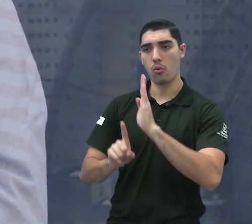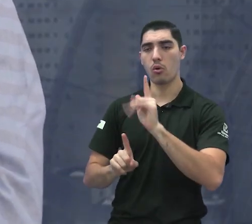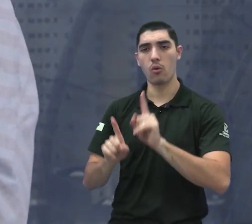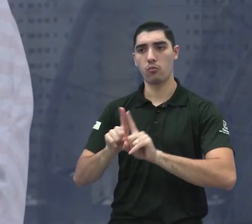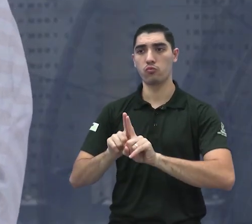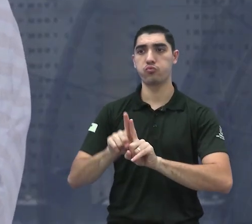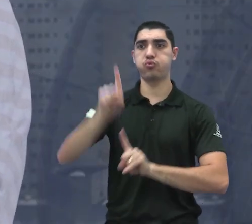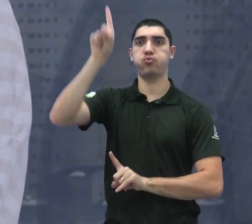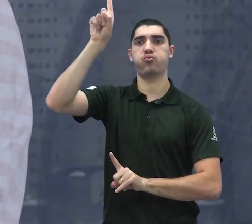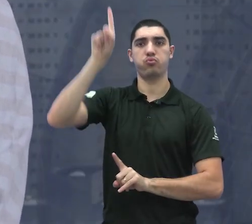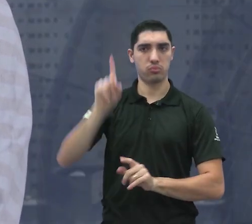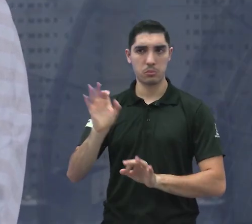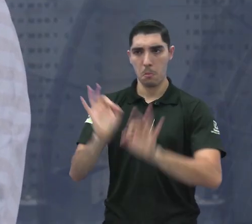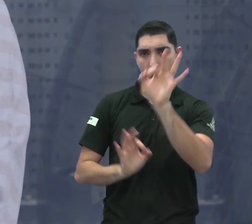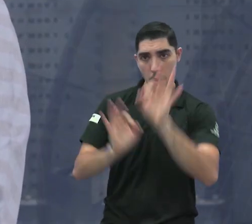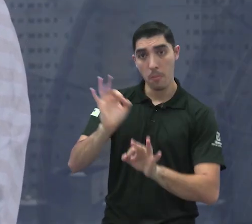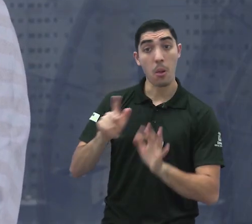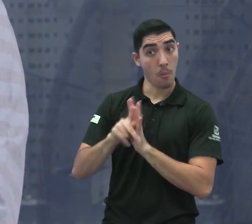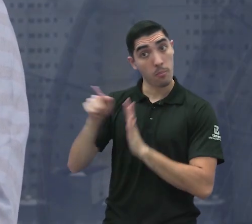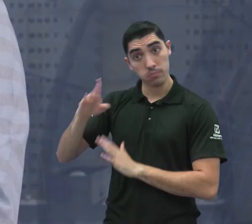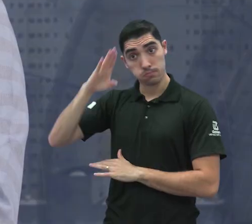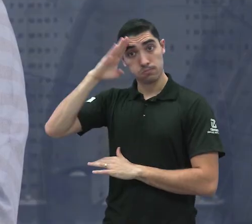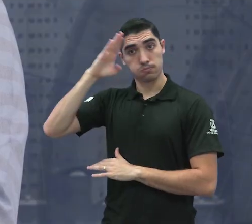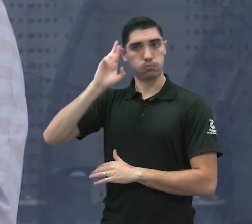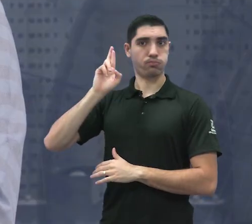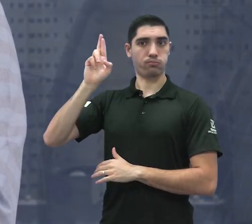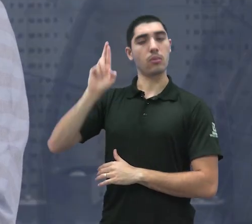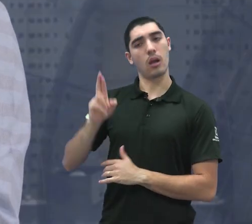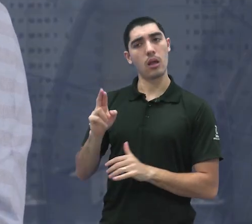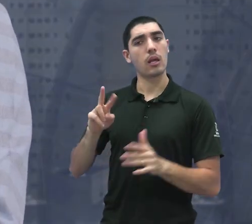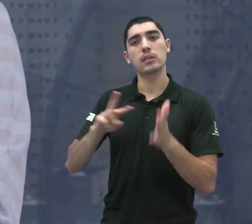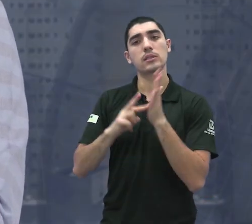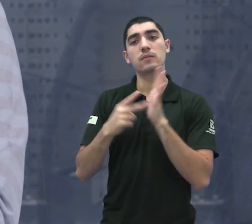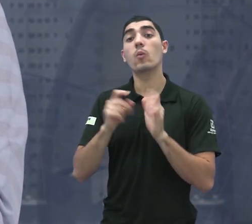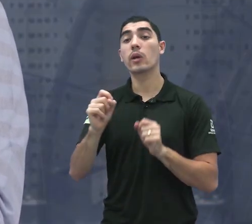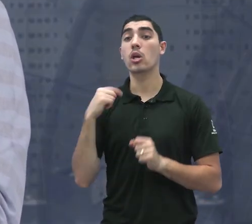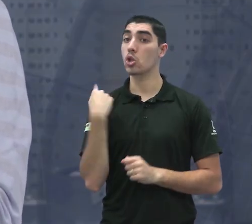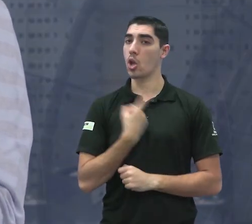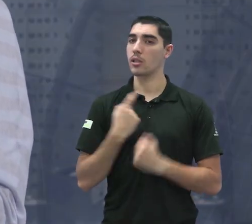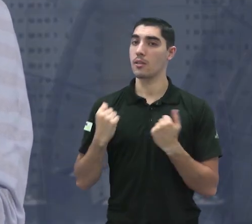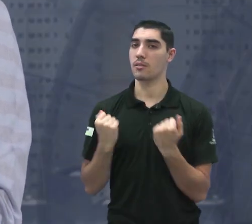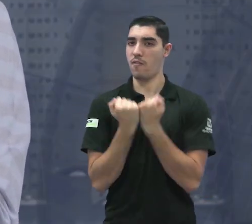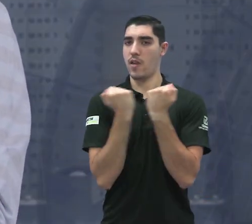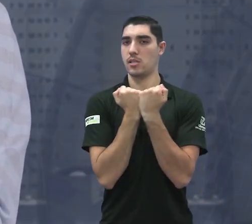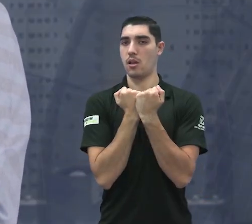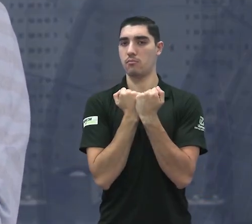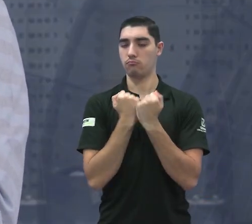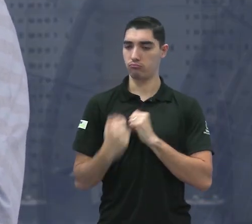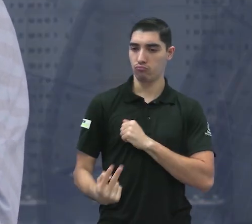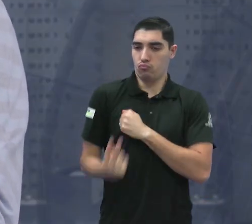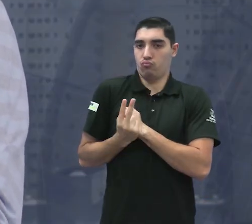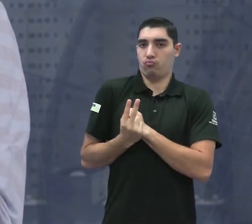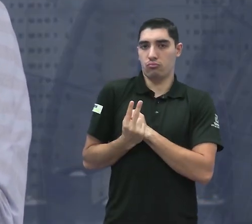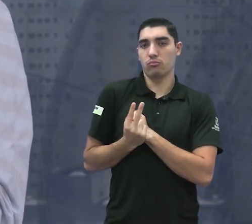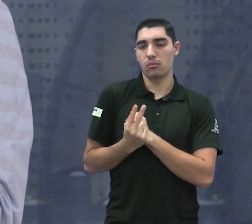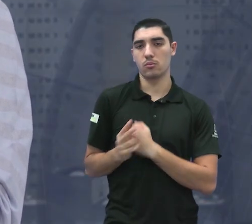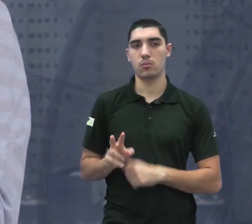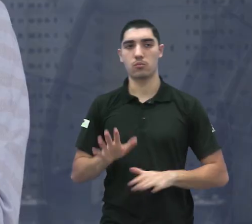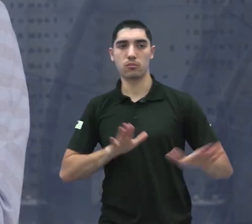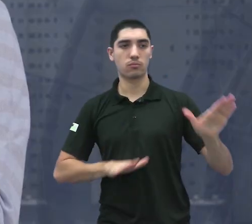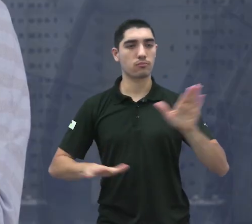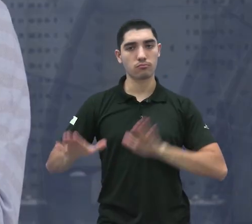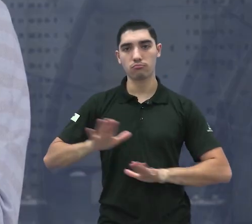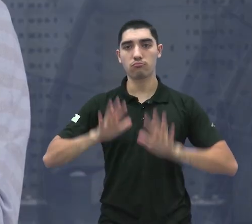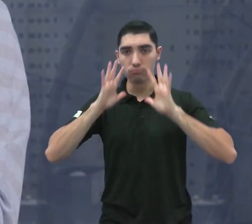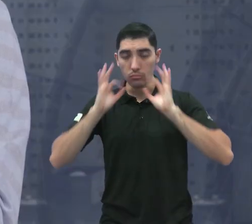vão justamente nesse sentido, de ser tecnologia de perfil mais defensivo, de mais garantia da soberania nacional, de controle sobre